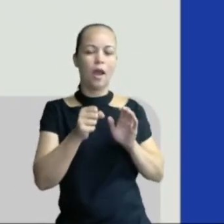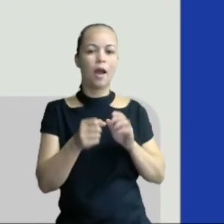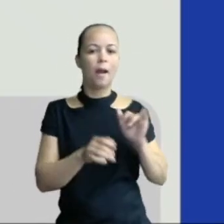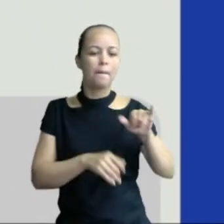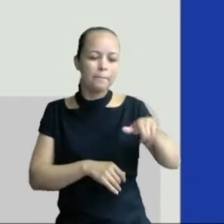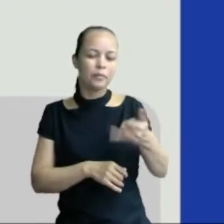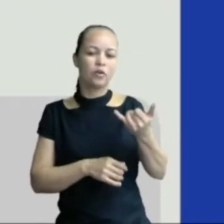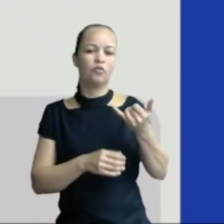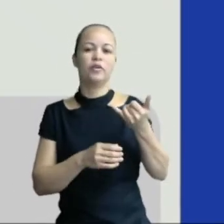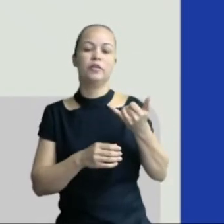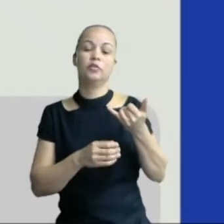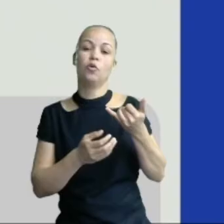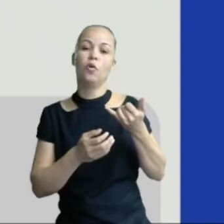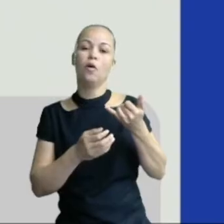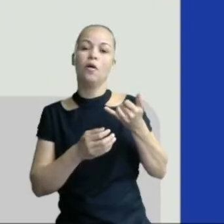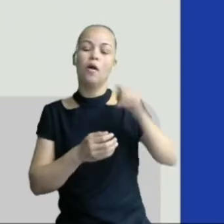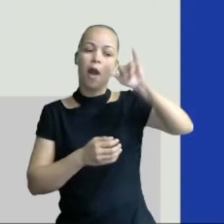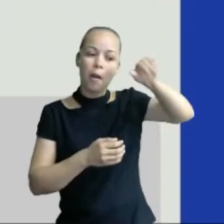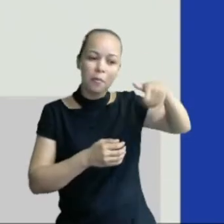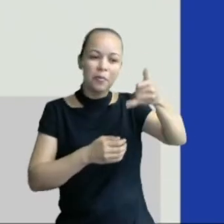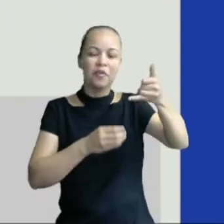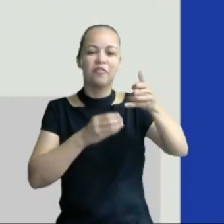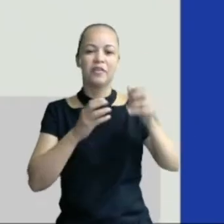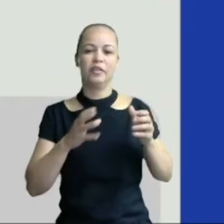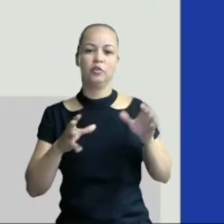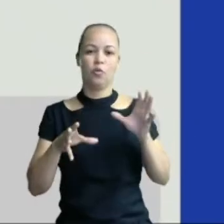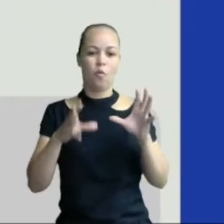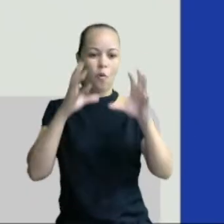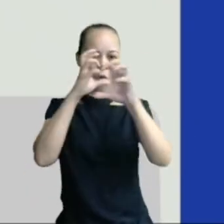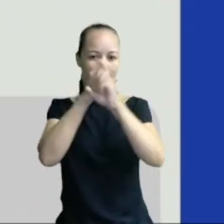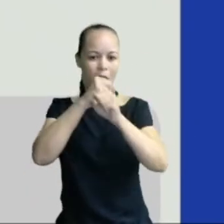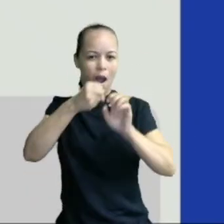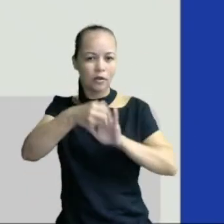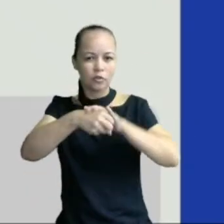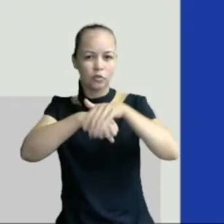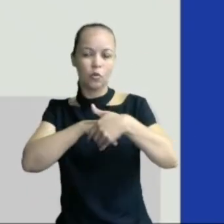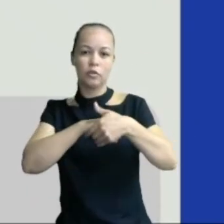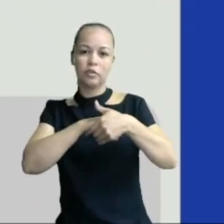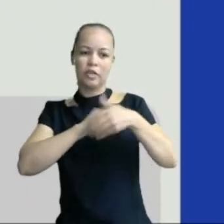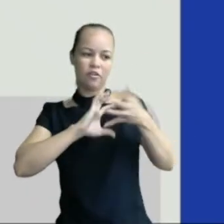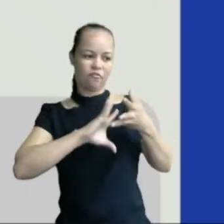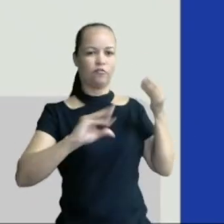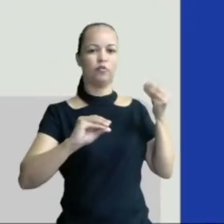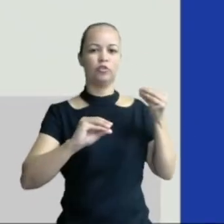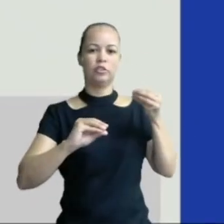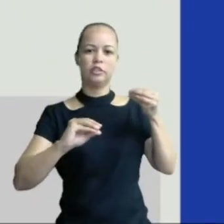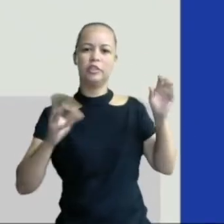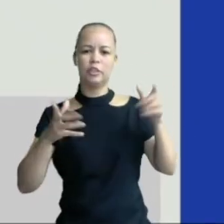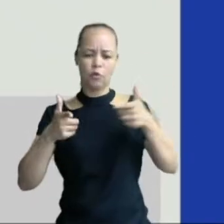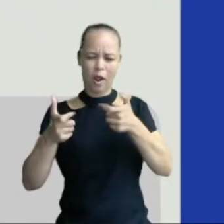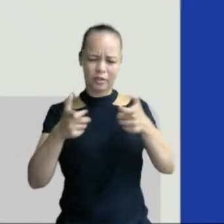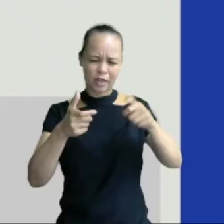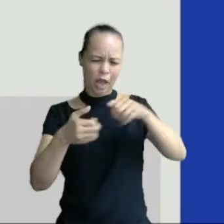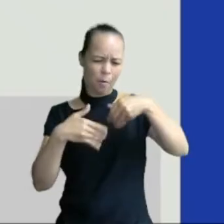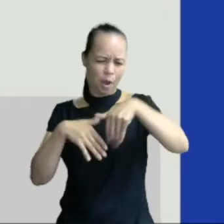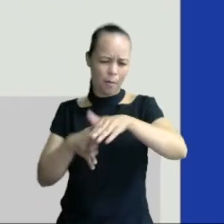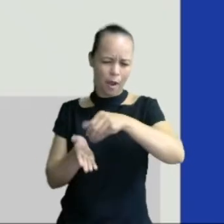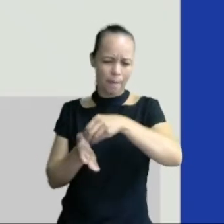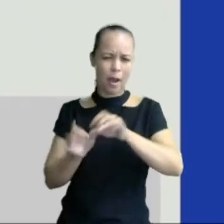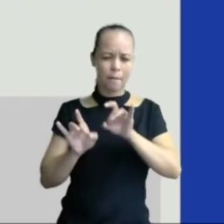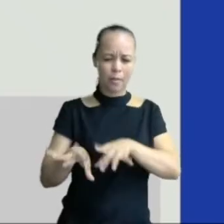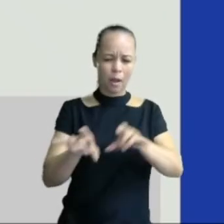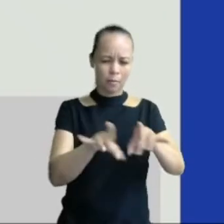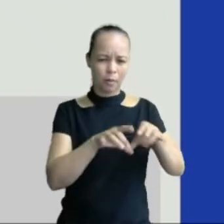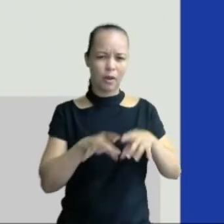e fugiu, apavorados, abandonando armas, munição, feridos